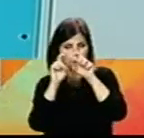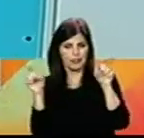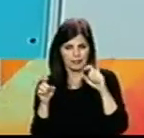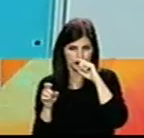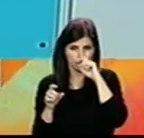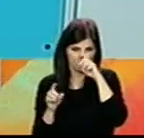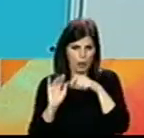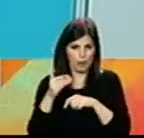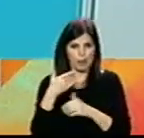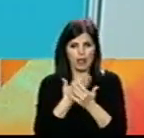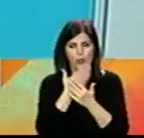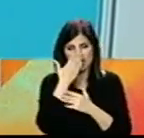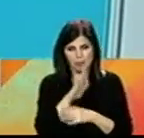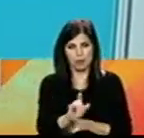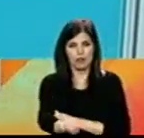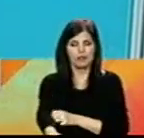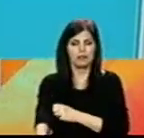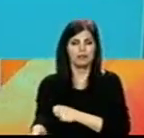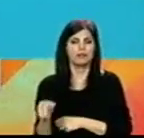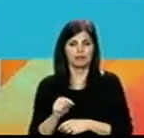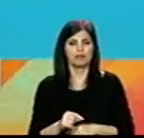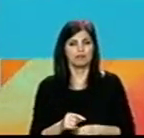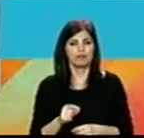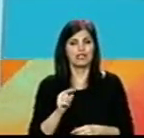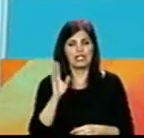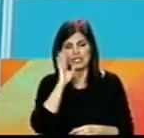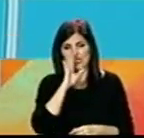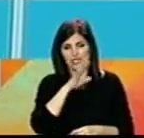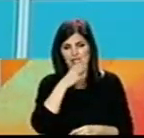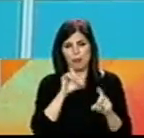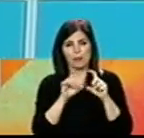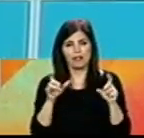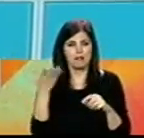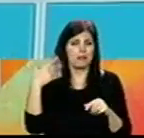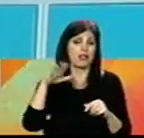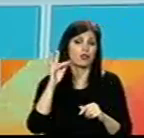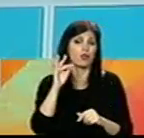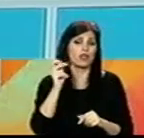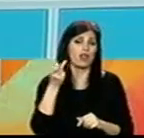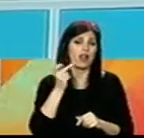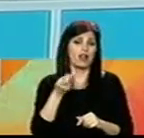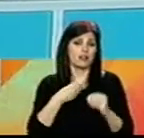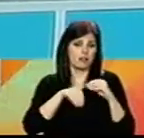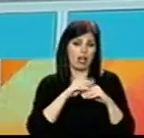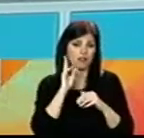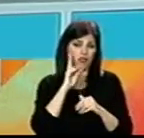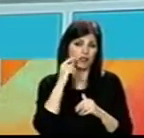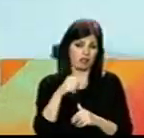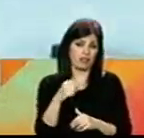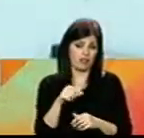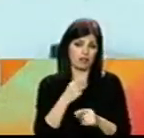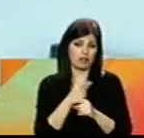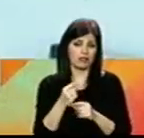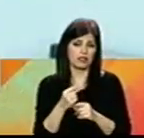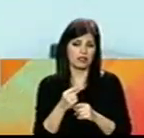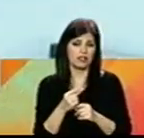primeiro a dar o exemplo. É o primeiro a dar o exemplo. Isso é tão considerado. E se contarmos que é uma empresa que tem mais de 40 anos, ainda acrescenta mais valor. Claro. Já